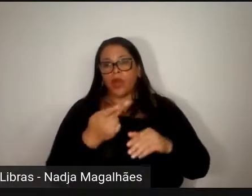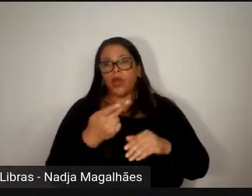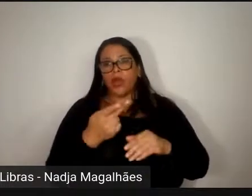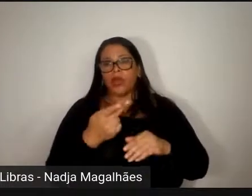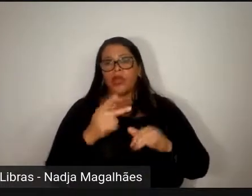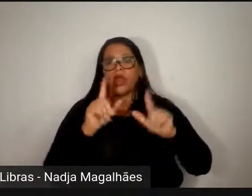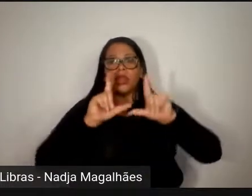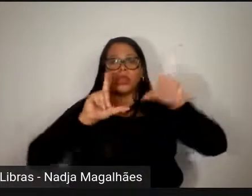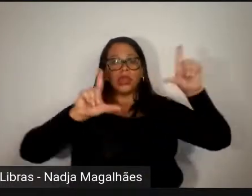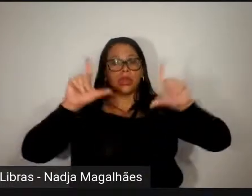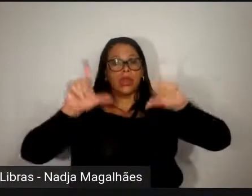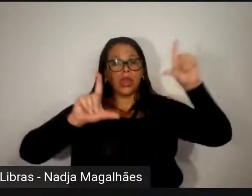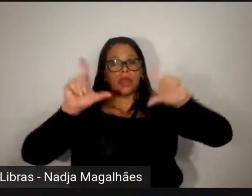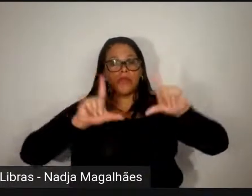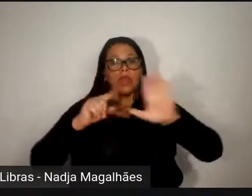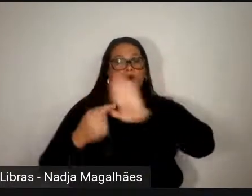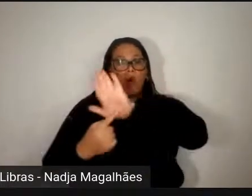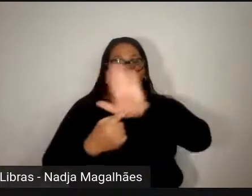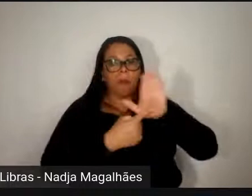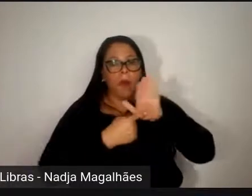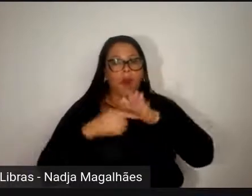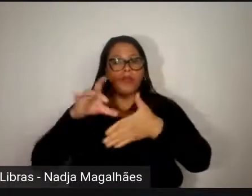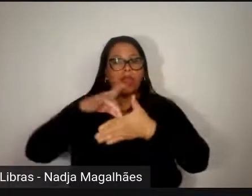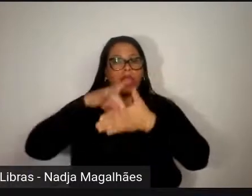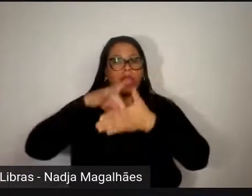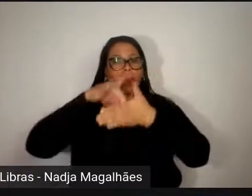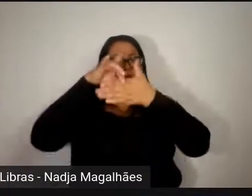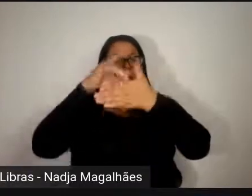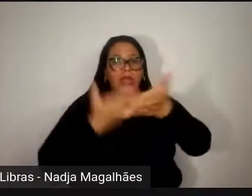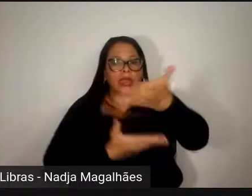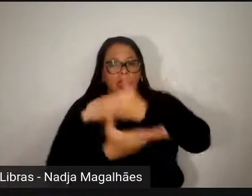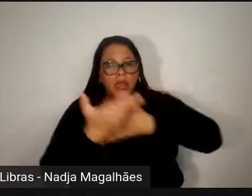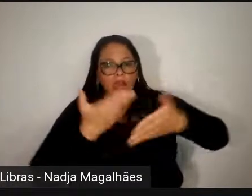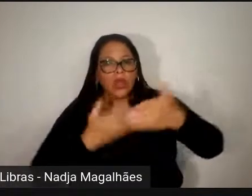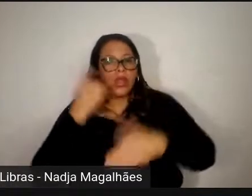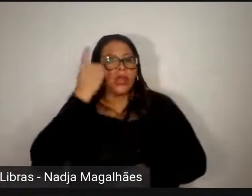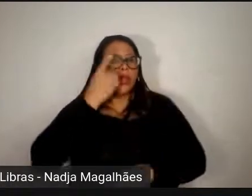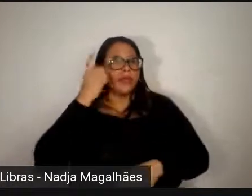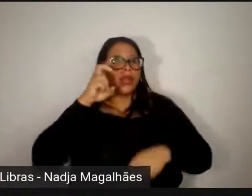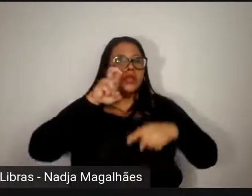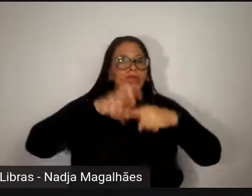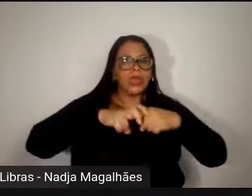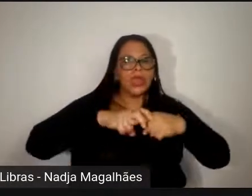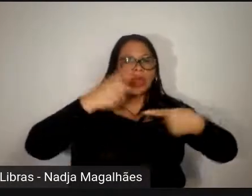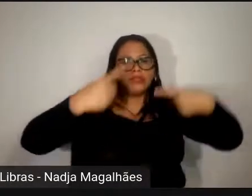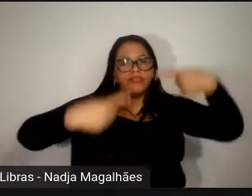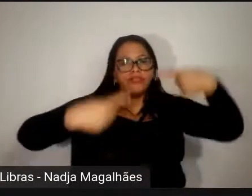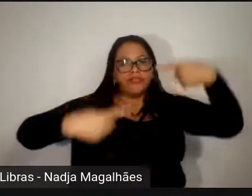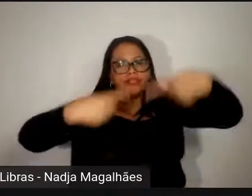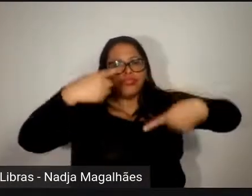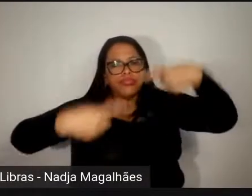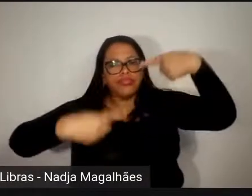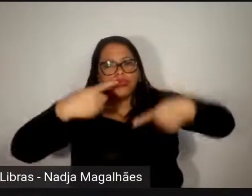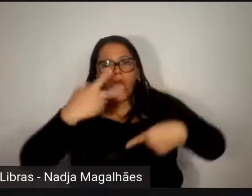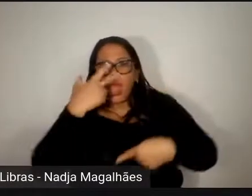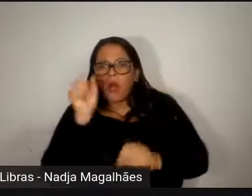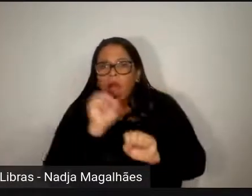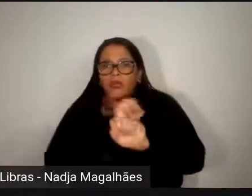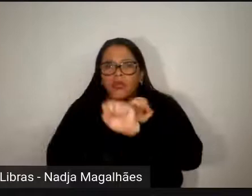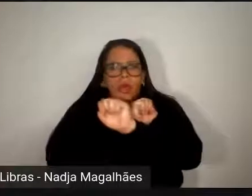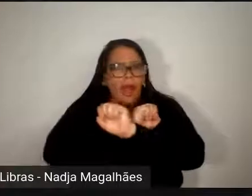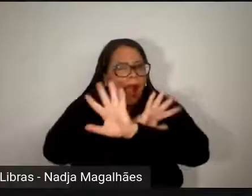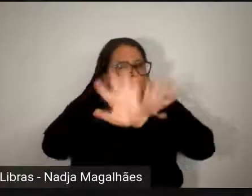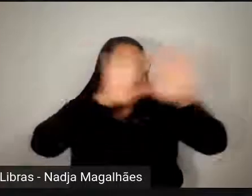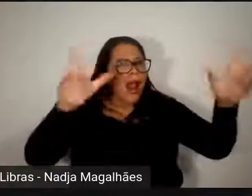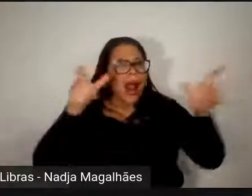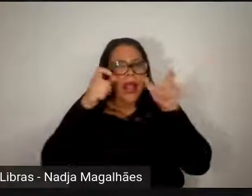mostrar o plenário, grupos de líderes negociando, deputados citados em discurso, e acho isso uma forma de transparência muito interessante, mas